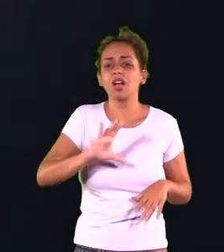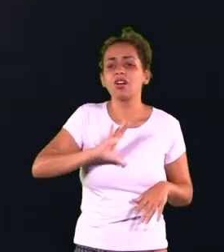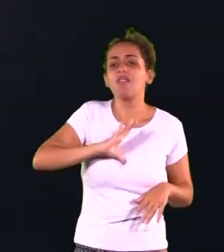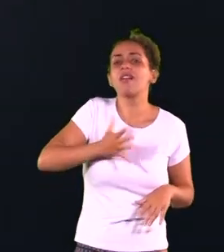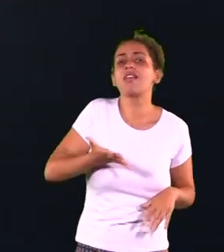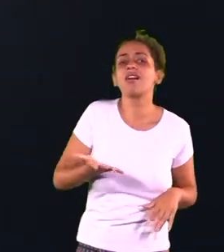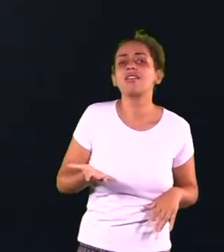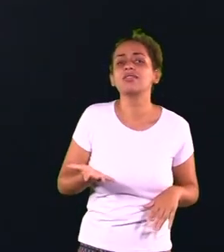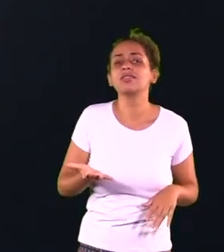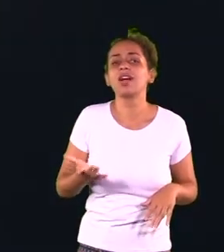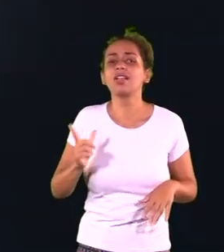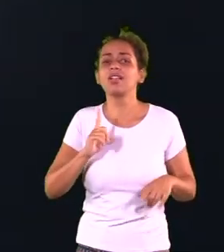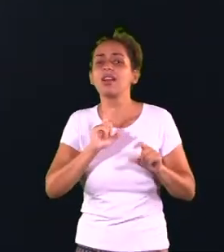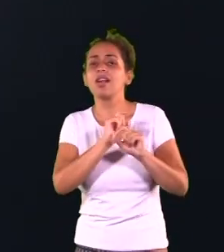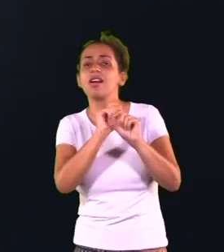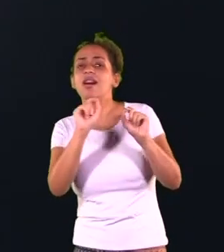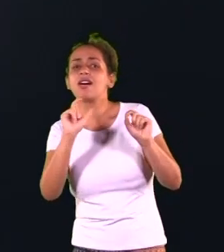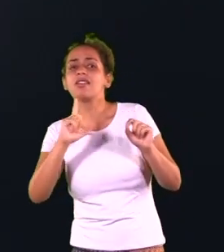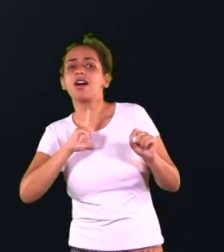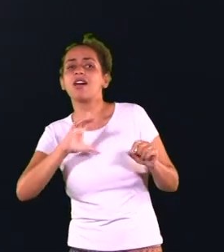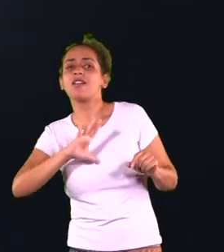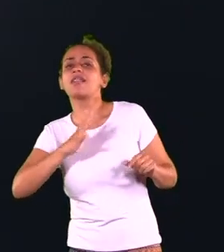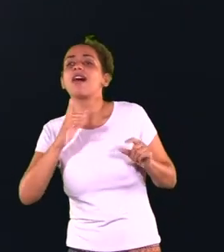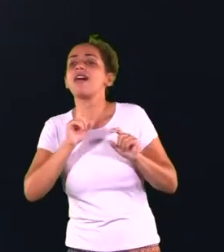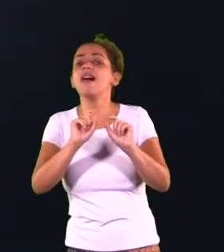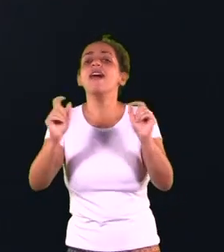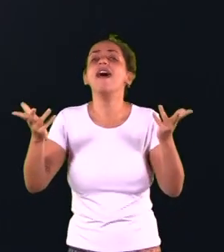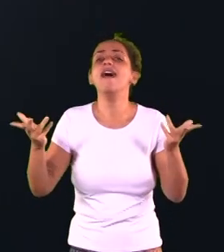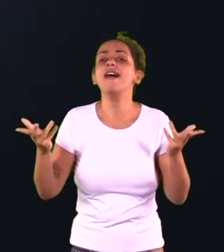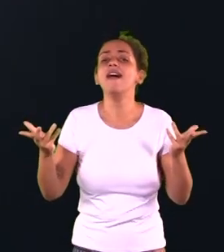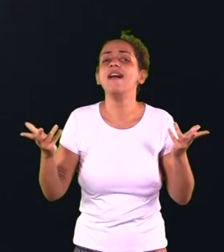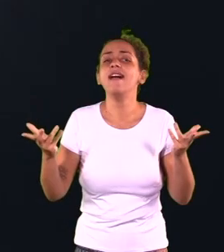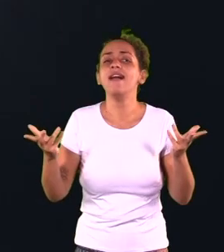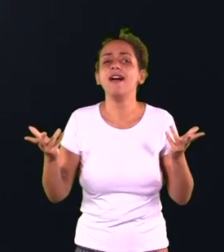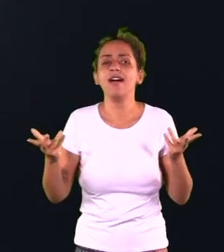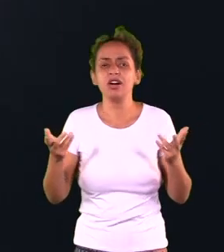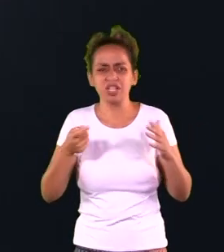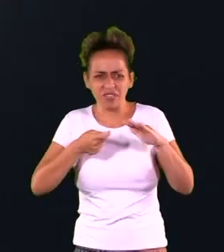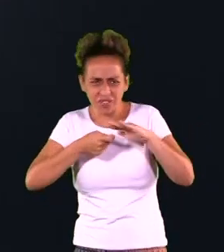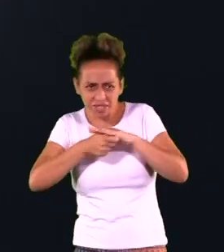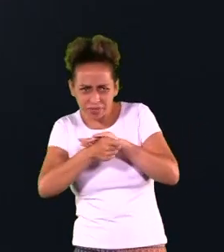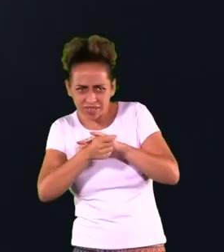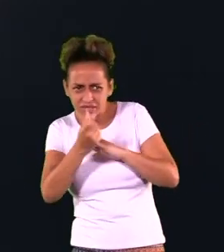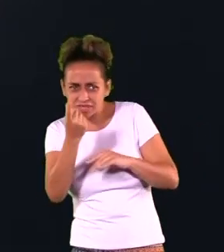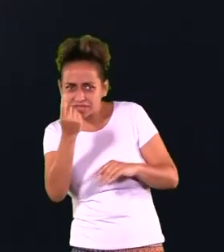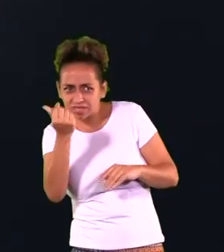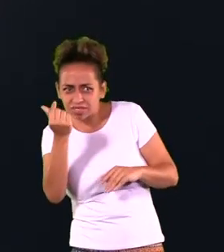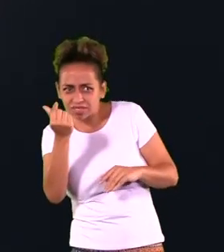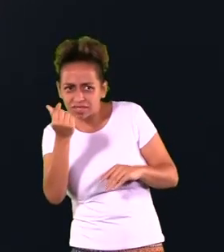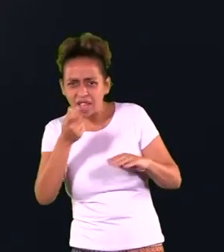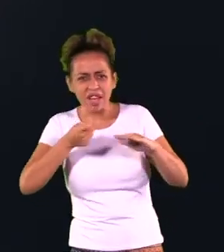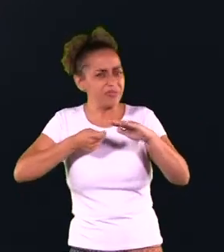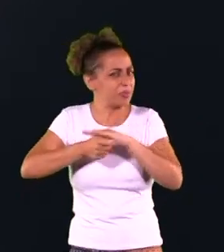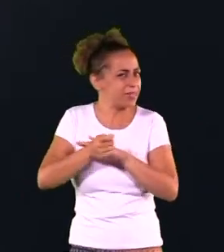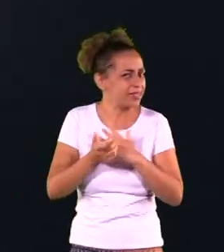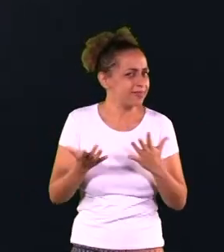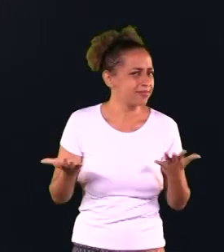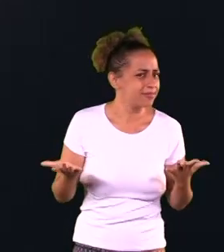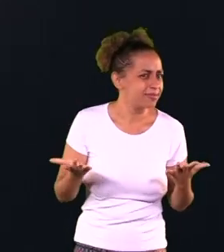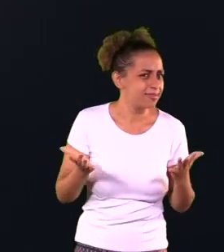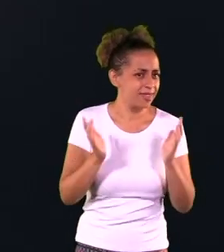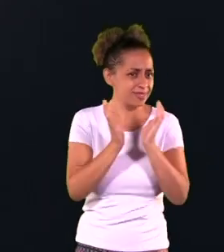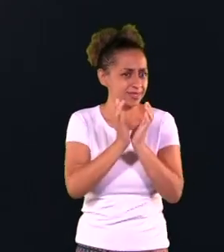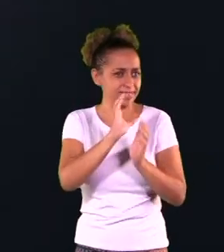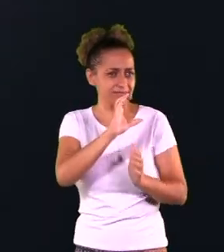quem terá coragem Pergunta a todos vocês de investir de investir esse dinheiro gasto pelas classes c d e